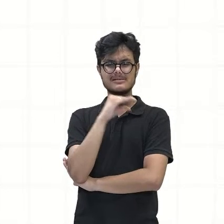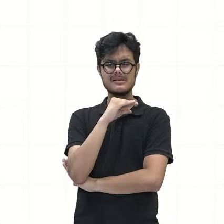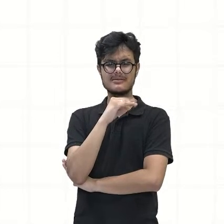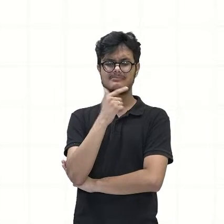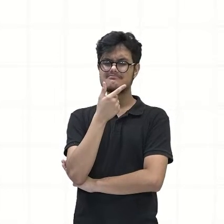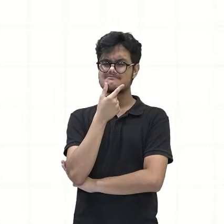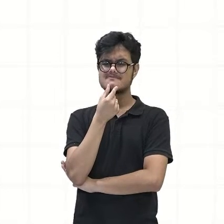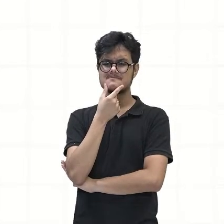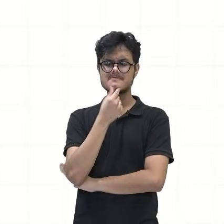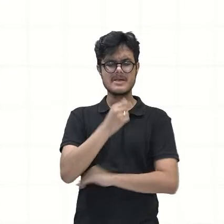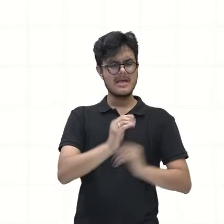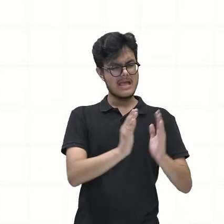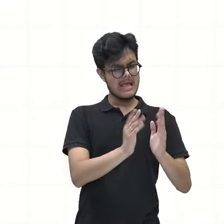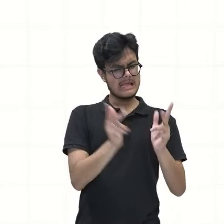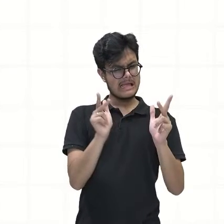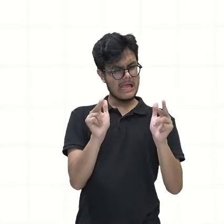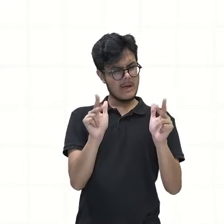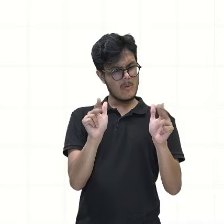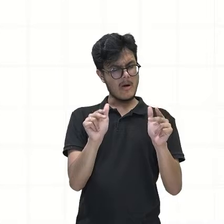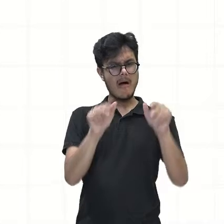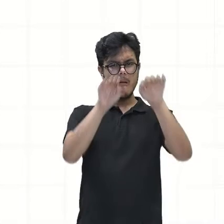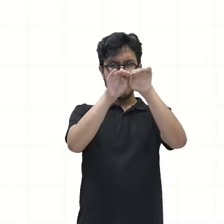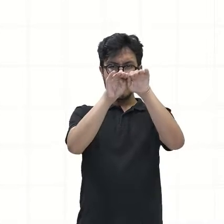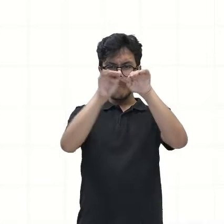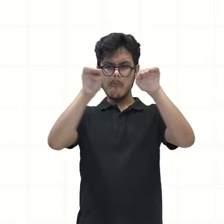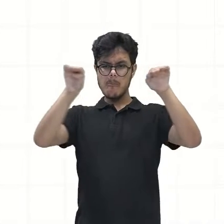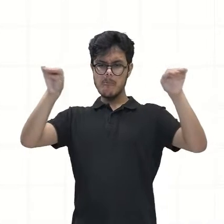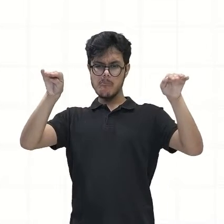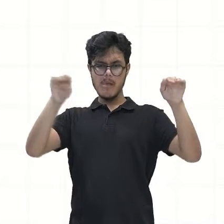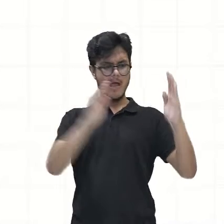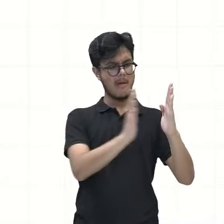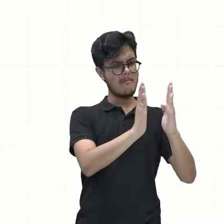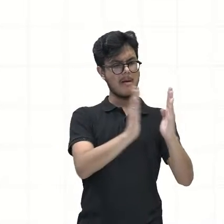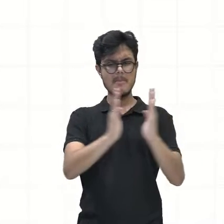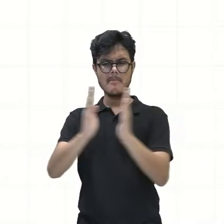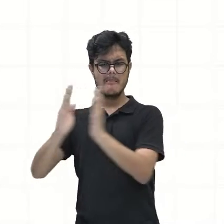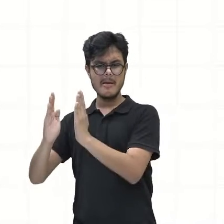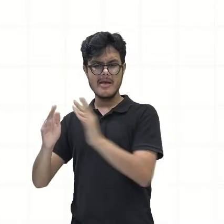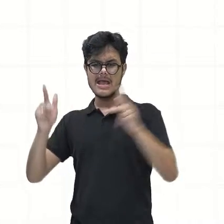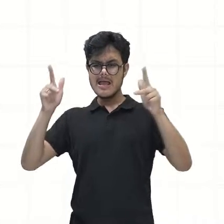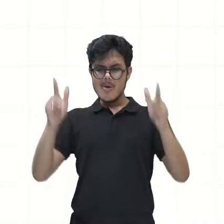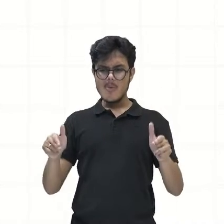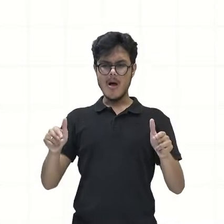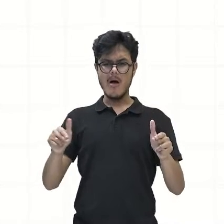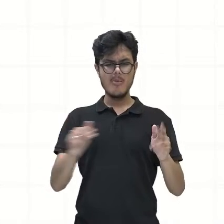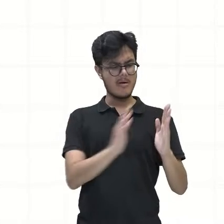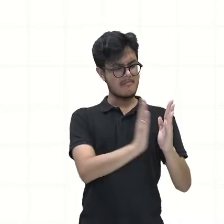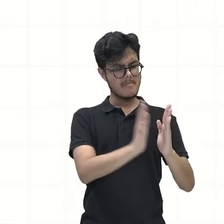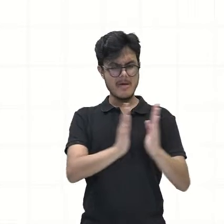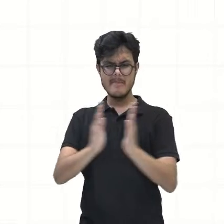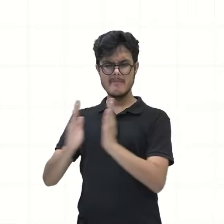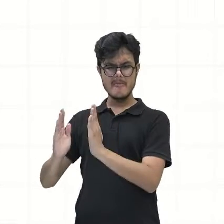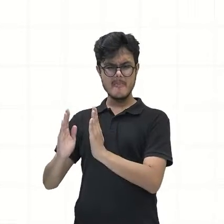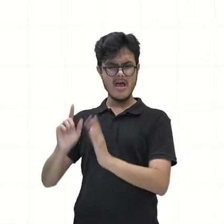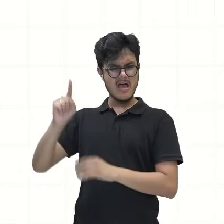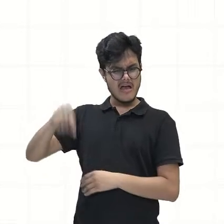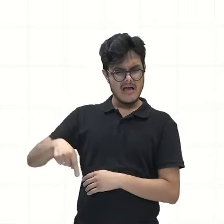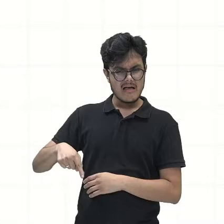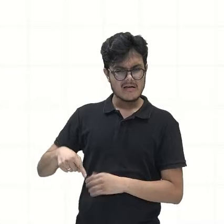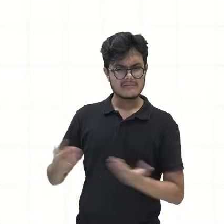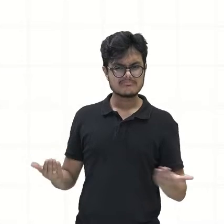no mesmo patamar. Então, se eu tenho esse gráfico um ao lado do outro, eu posso ter